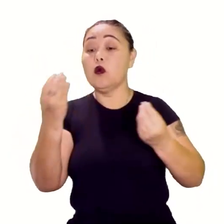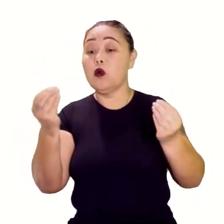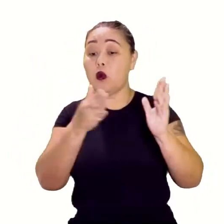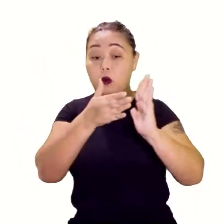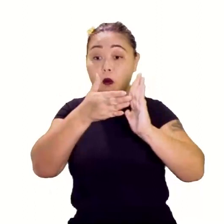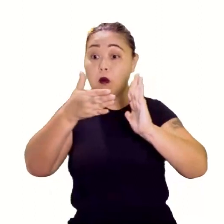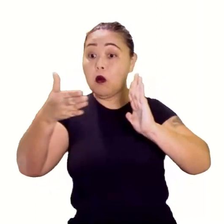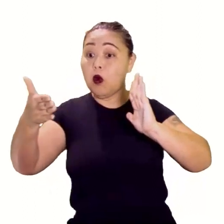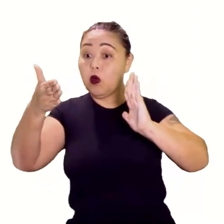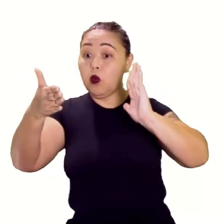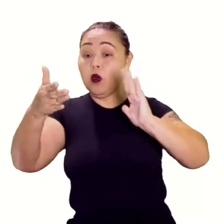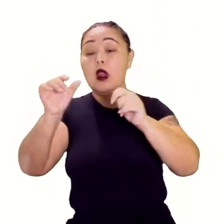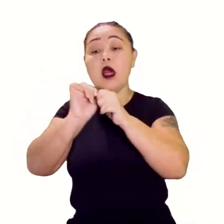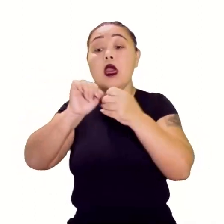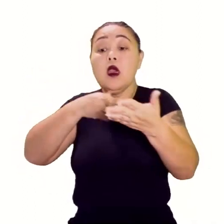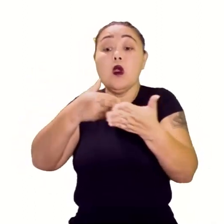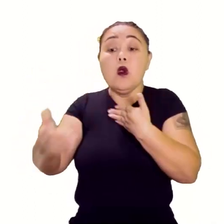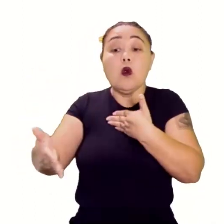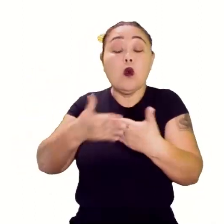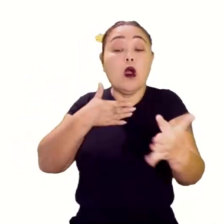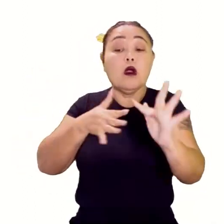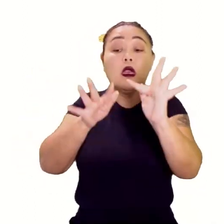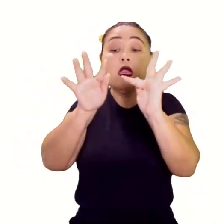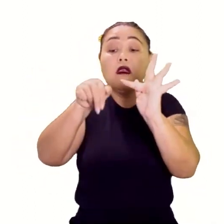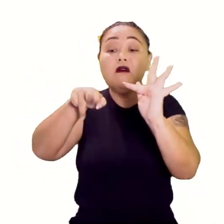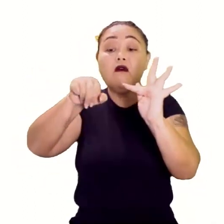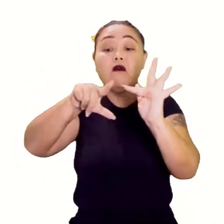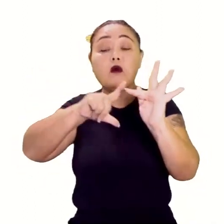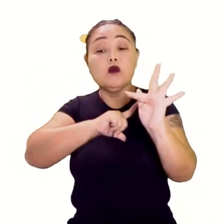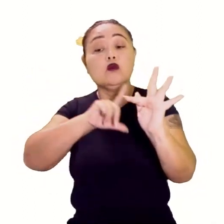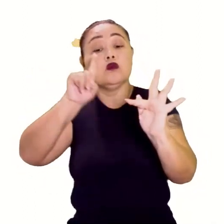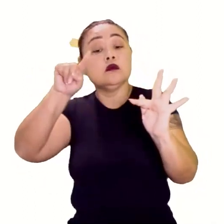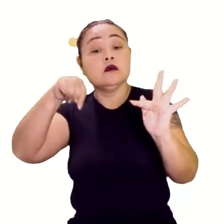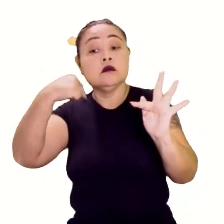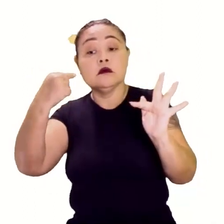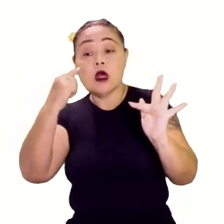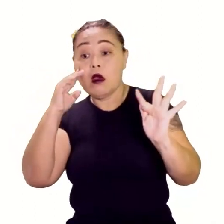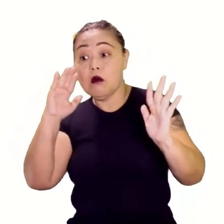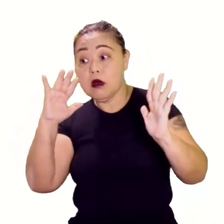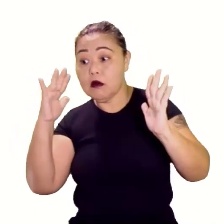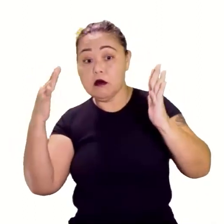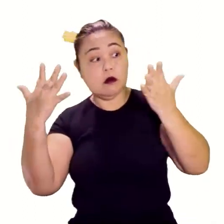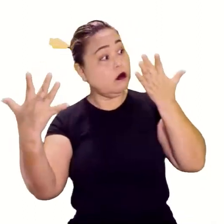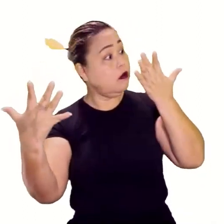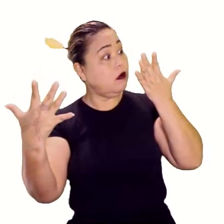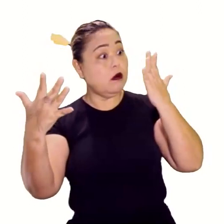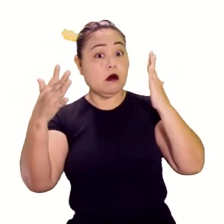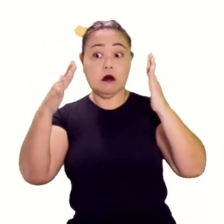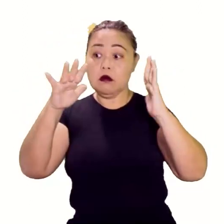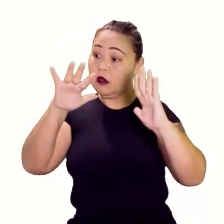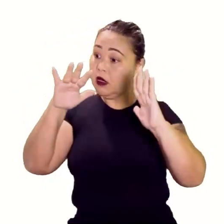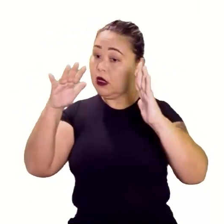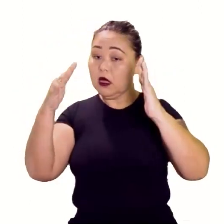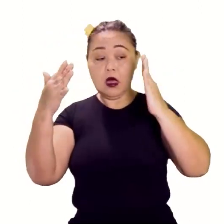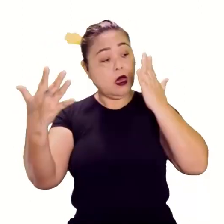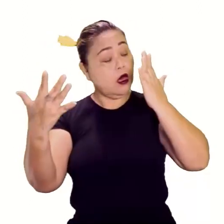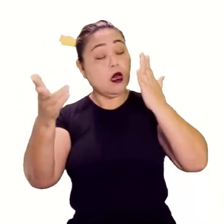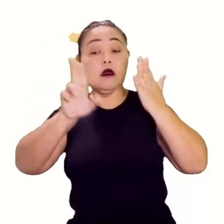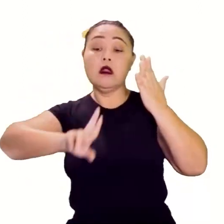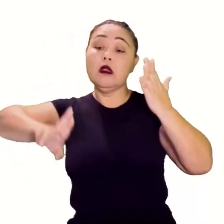em qualquer função, o gráfico sempre é o reflexo de sua